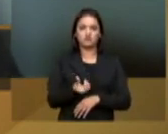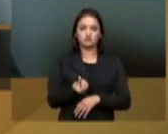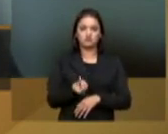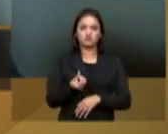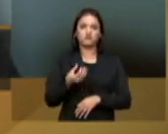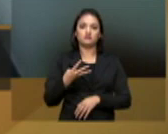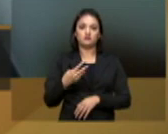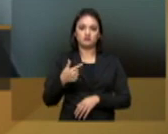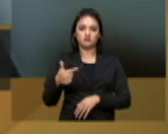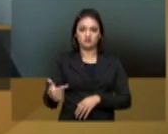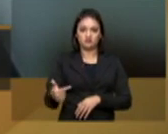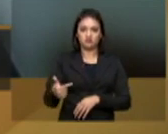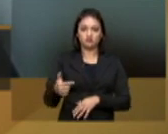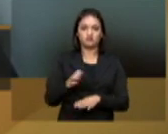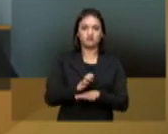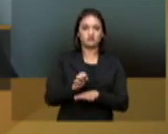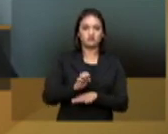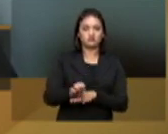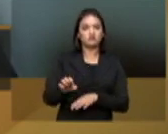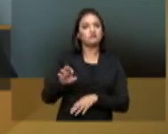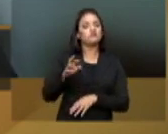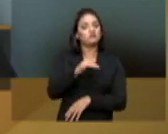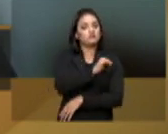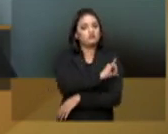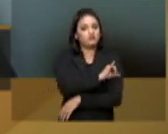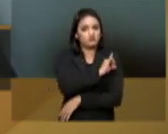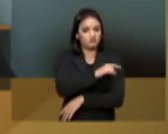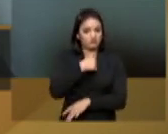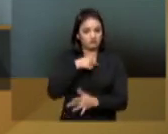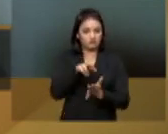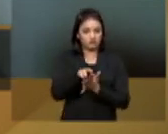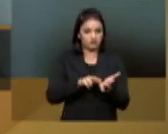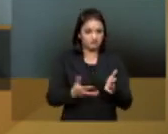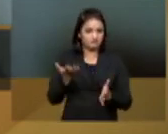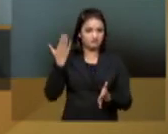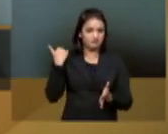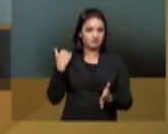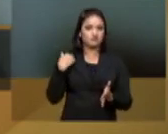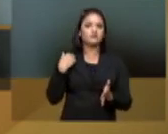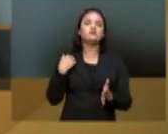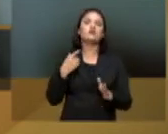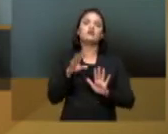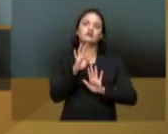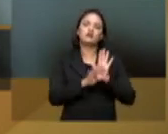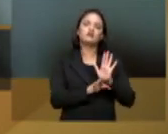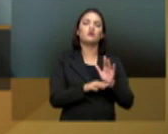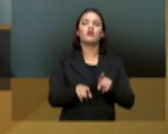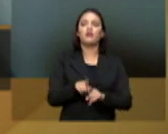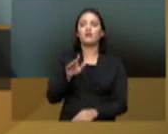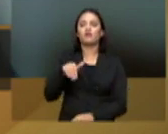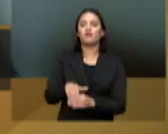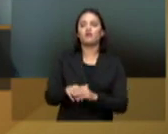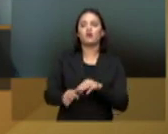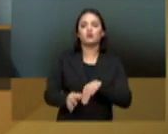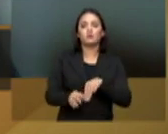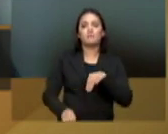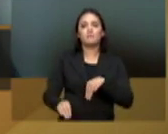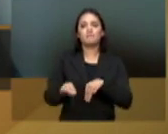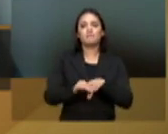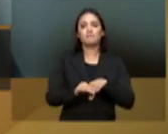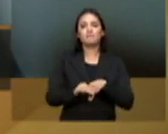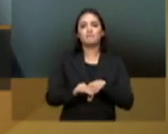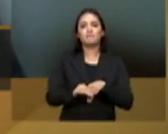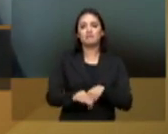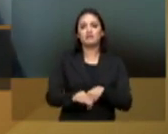607.642, Rio de Janeiro, Tribunal Pleno, de minha relatoria, e trecho do voto do eminente ministro, presidente do nosso